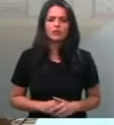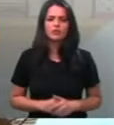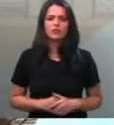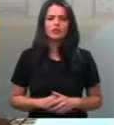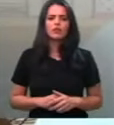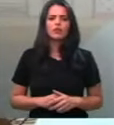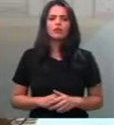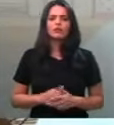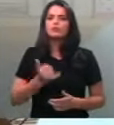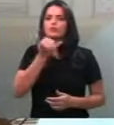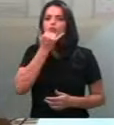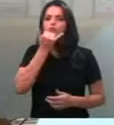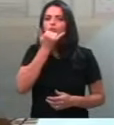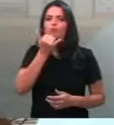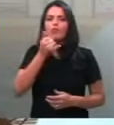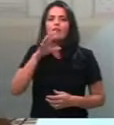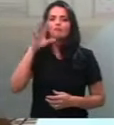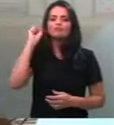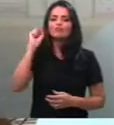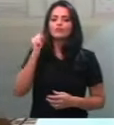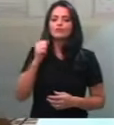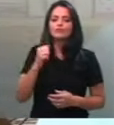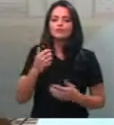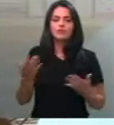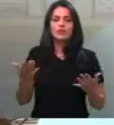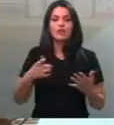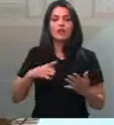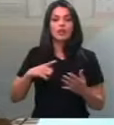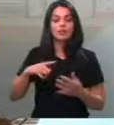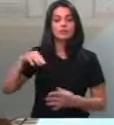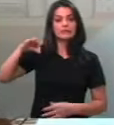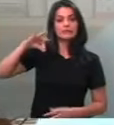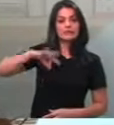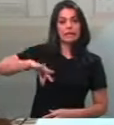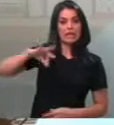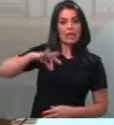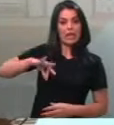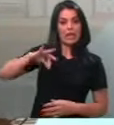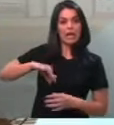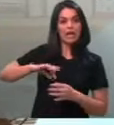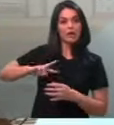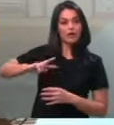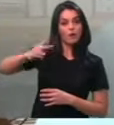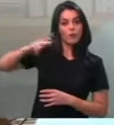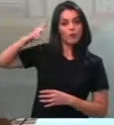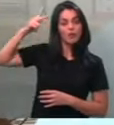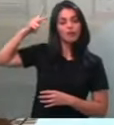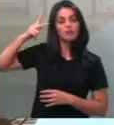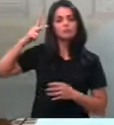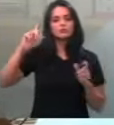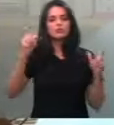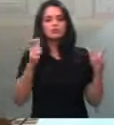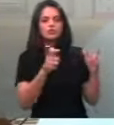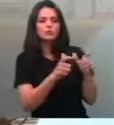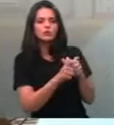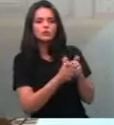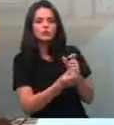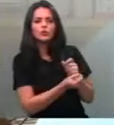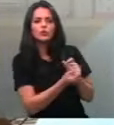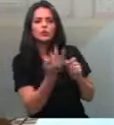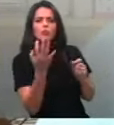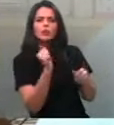falando há muitos anos, que o aumento do salário mínimo não reduz o número de empregos.